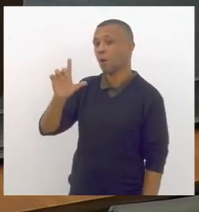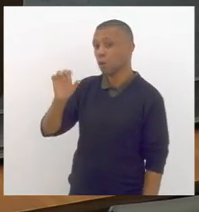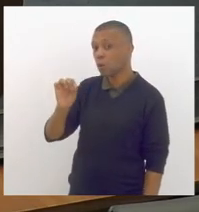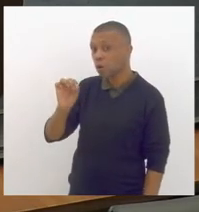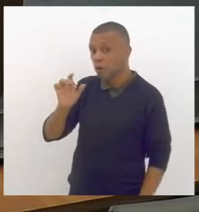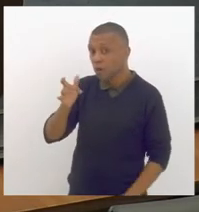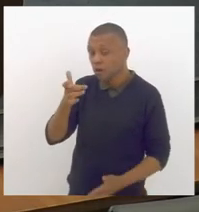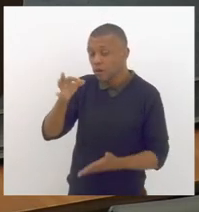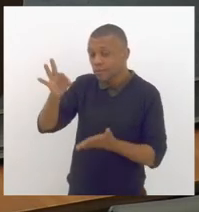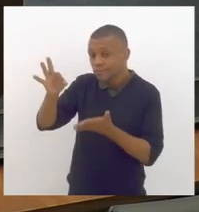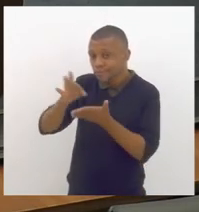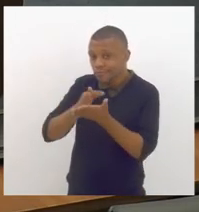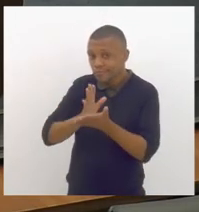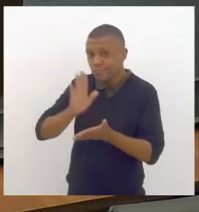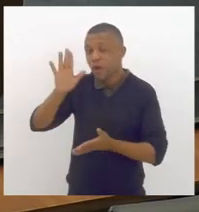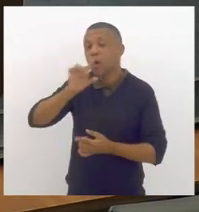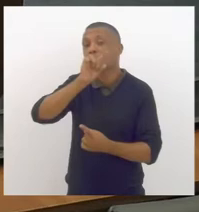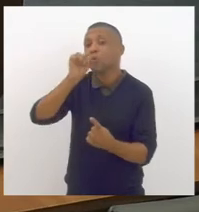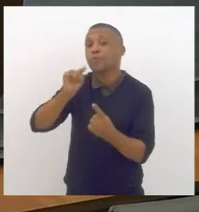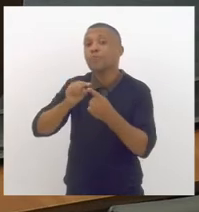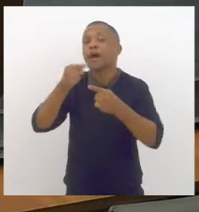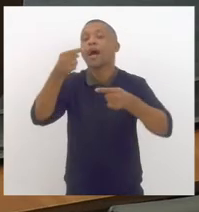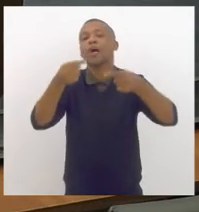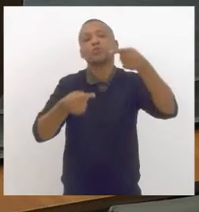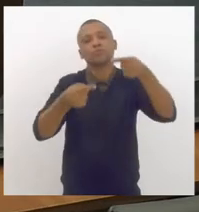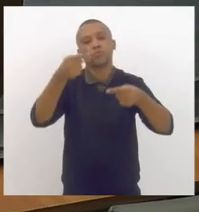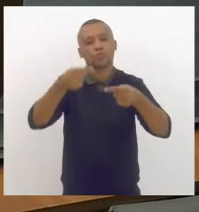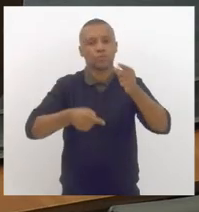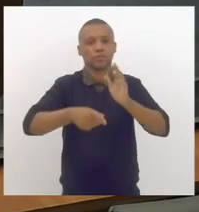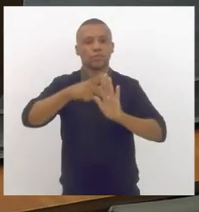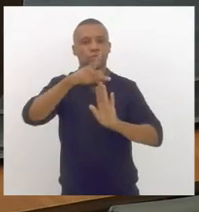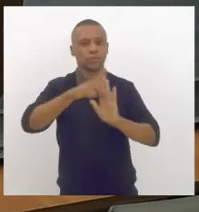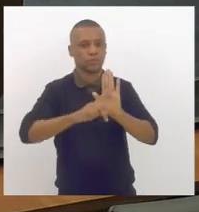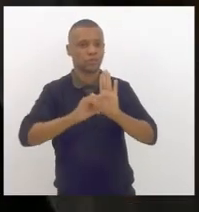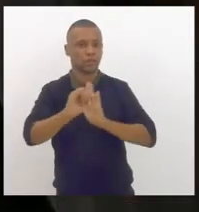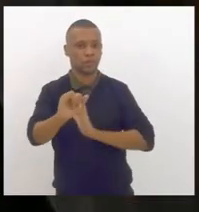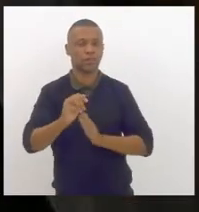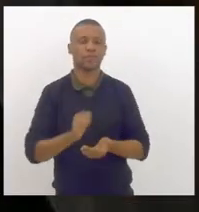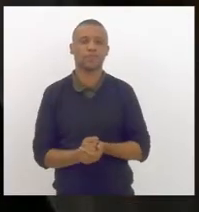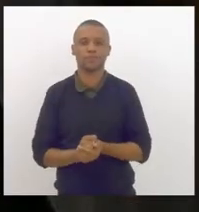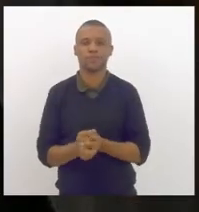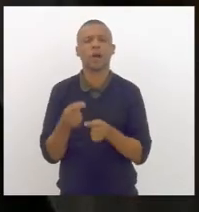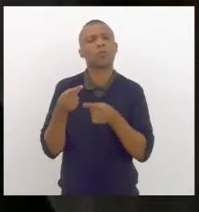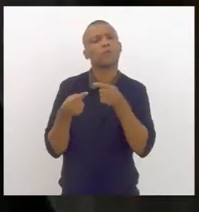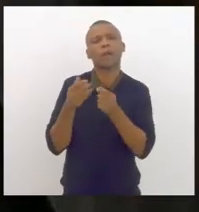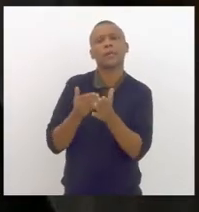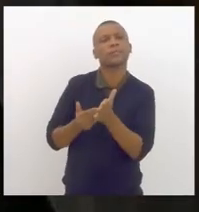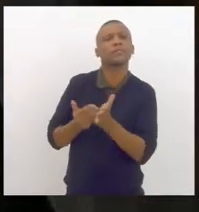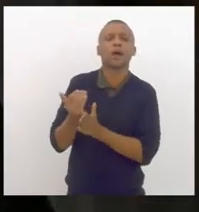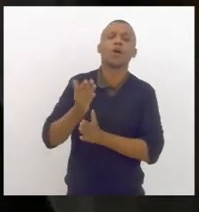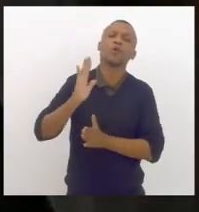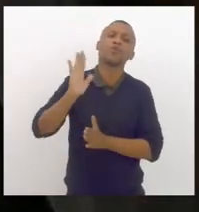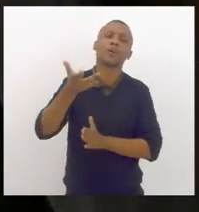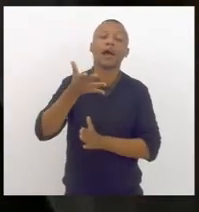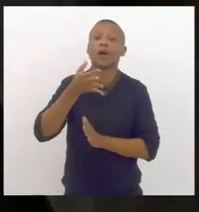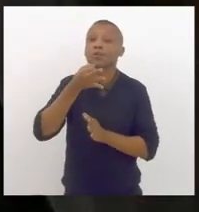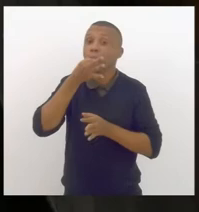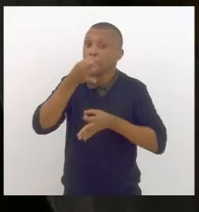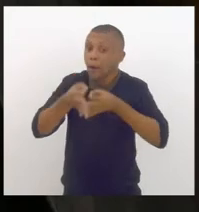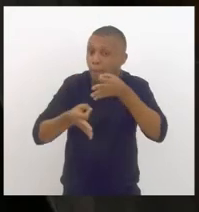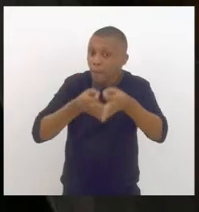discutir esse projeto. Já fiz um debate inicial quando emitir pareceres